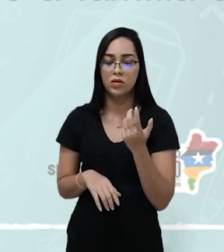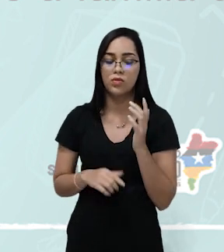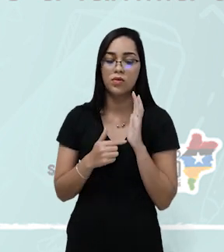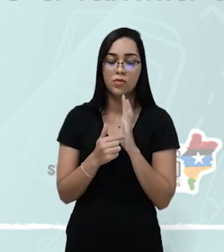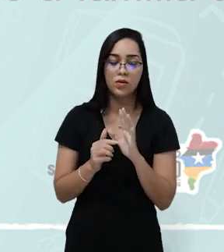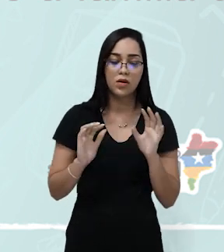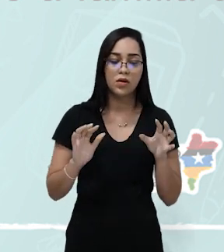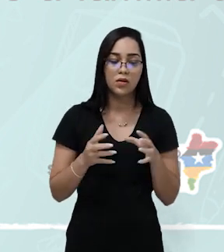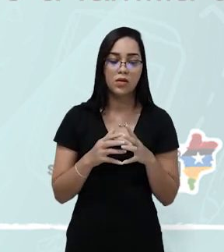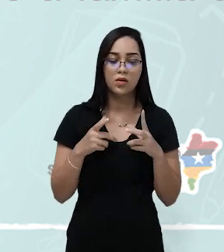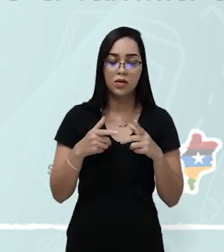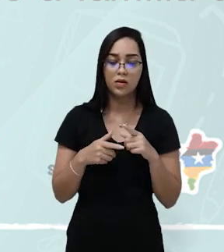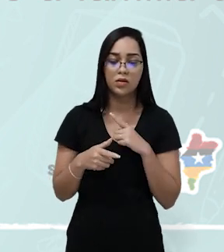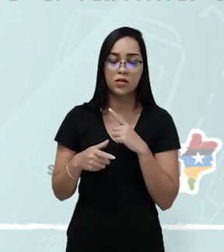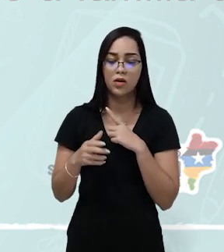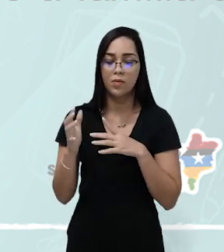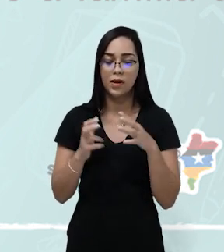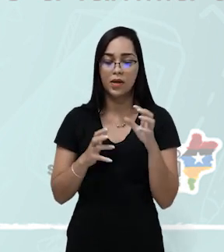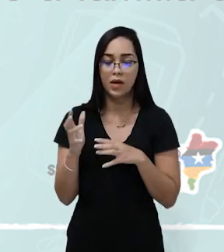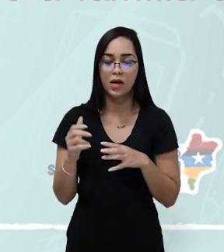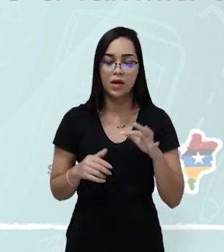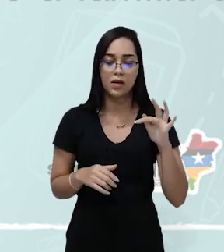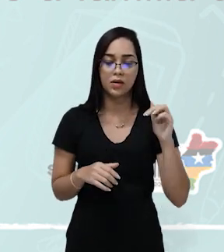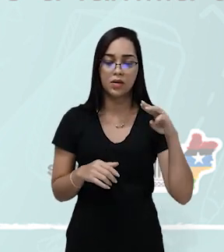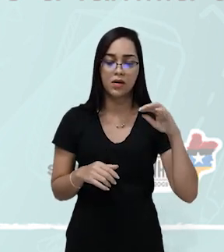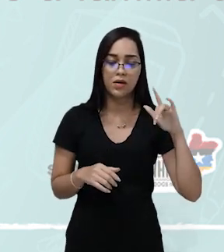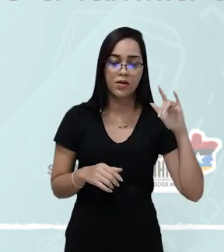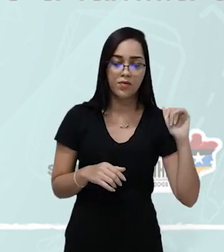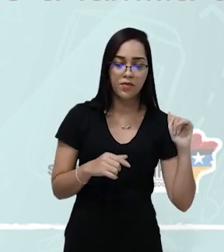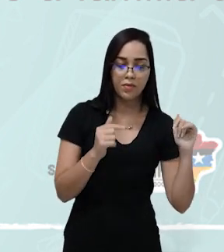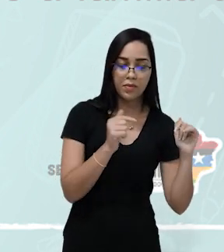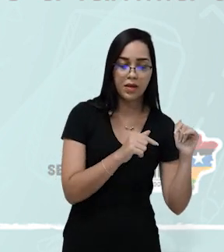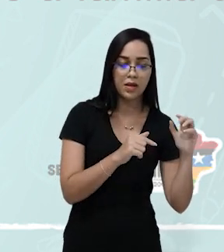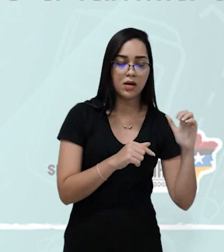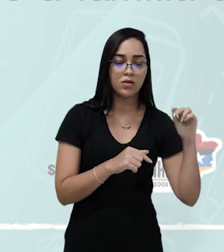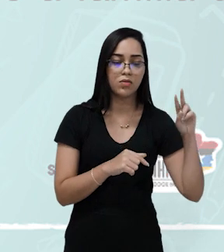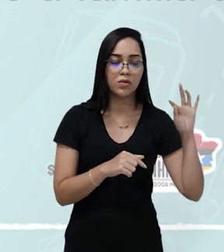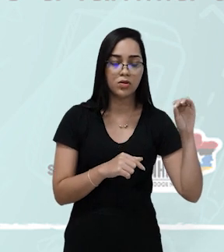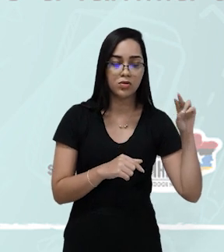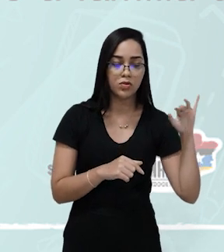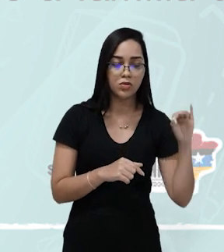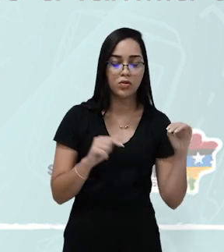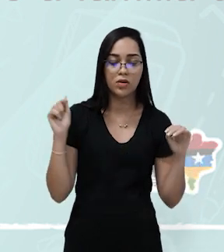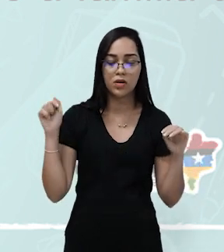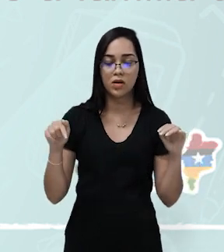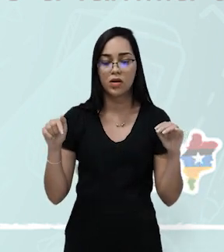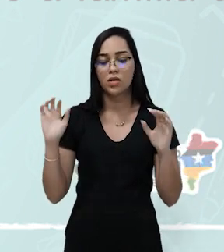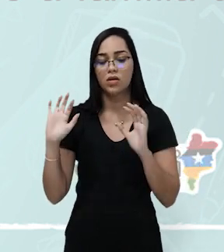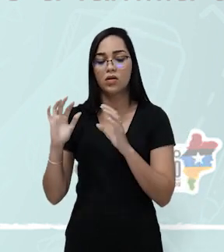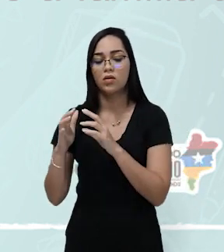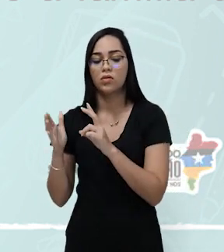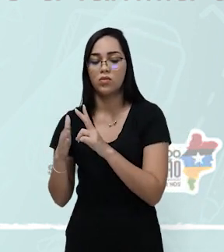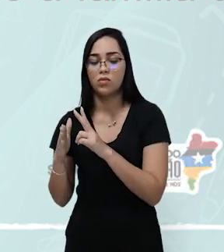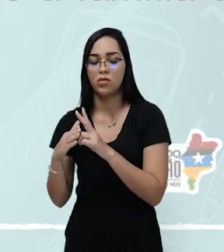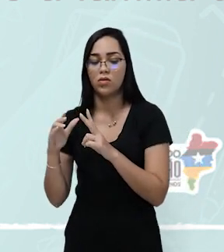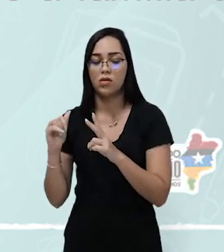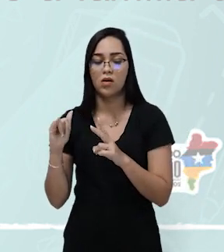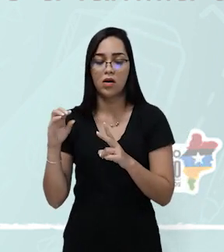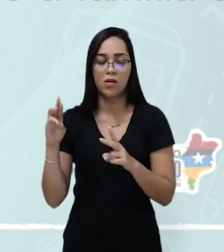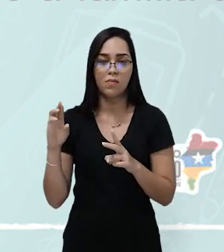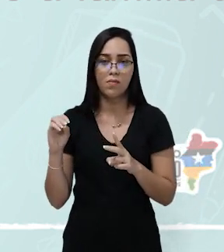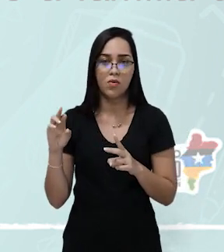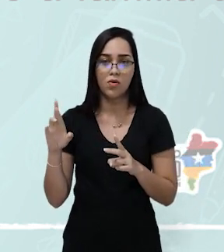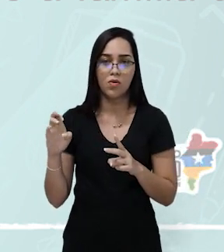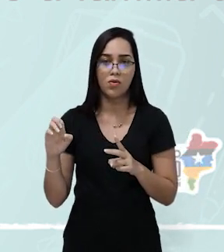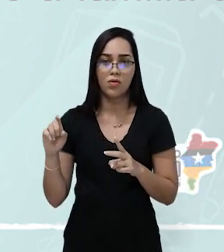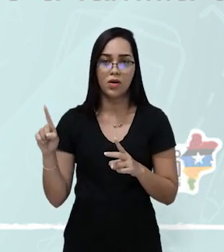viu todo o ocorrido relata os fatos para sua tribo e isso acaba desencadeando uma guerra entre a família